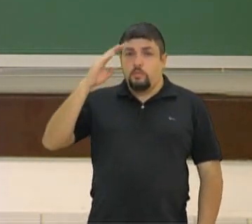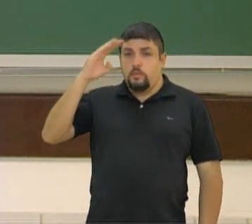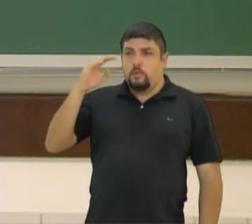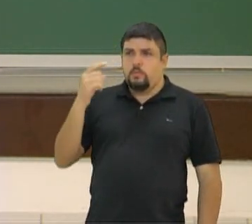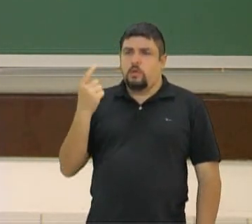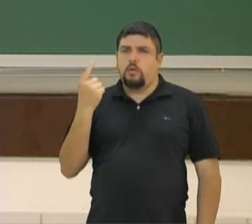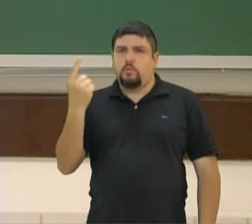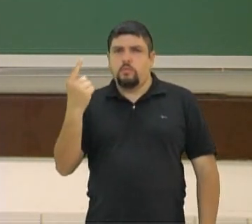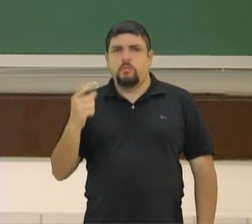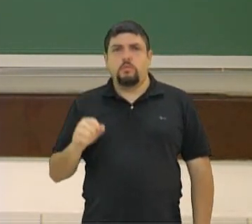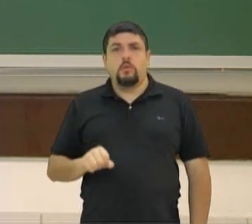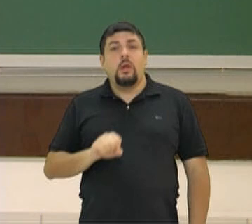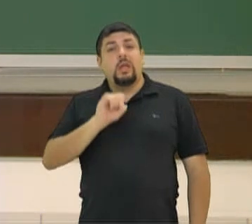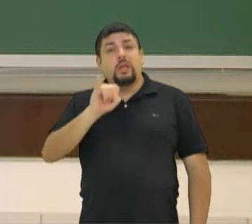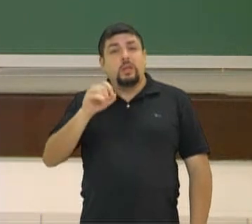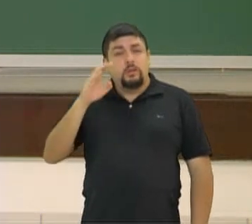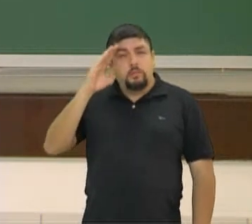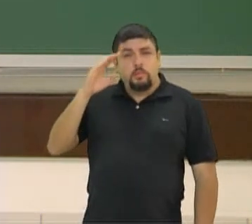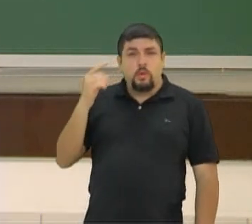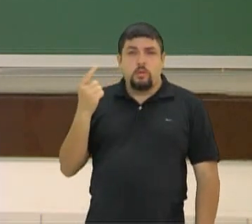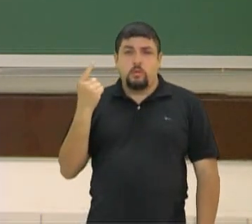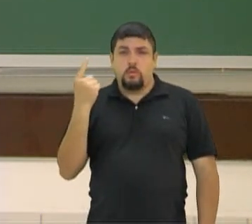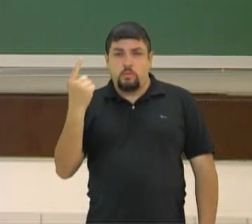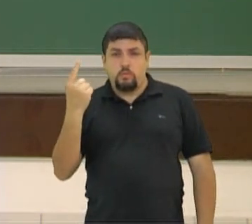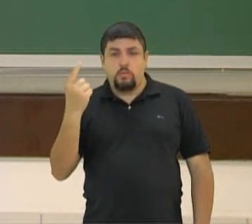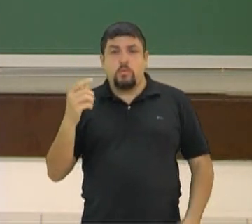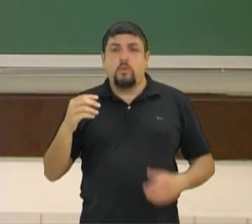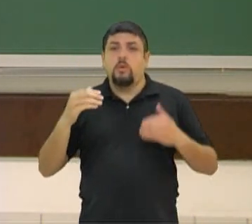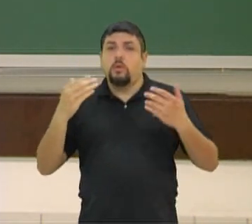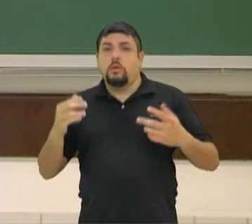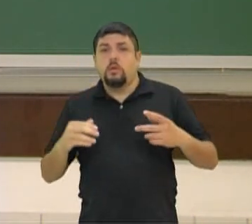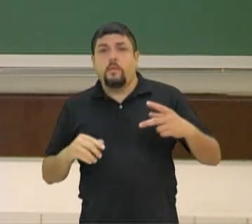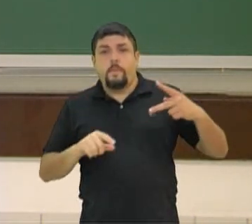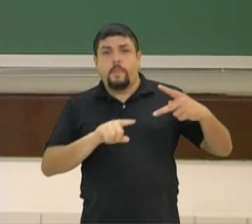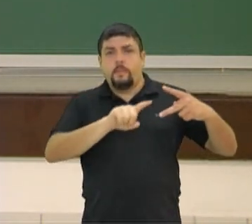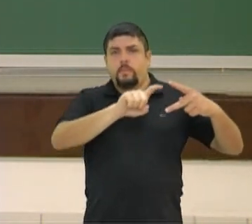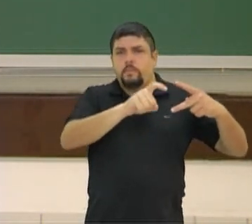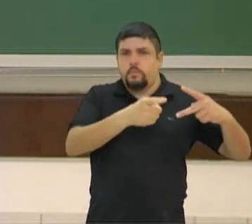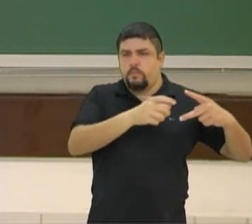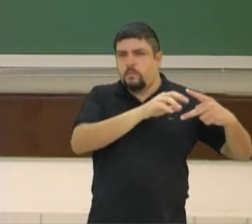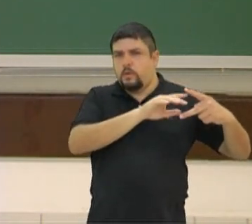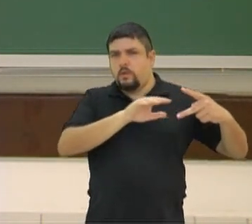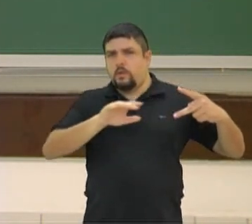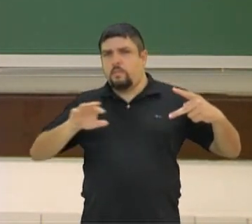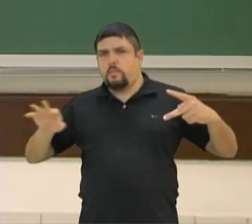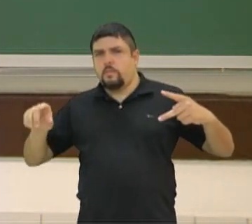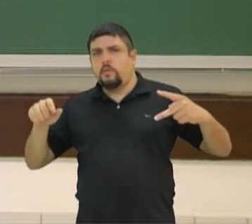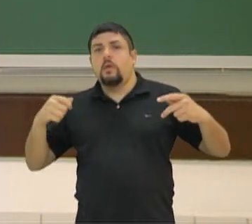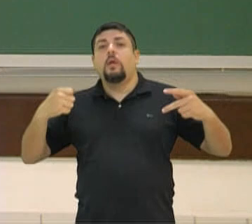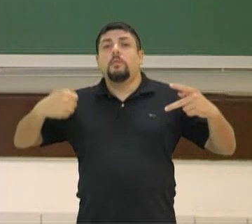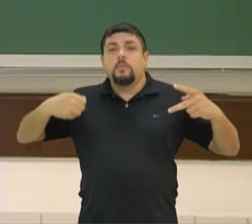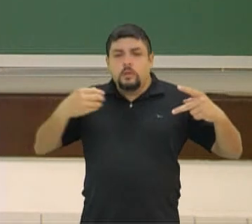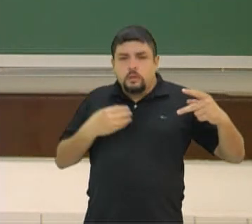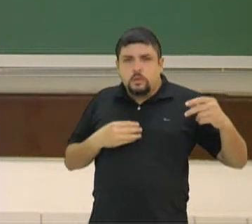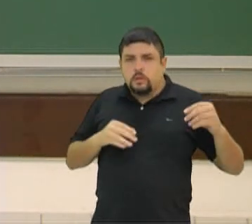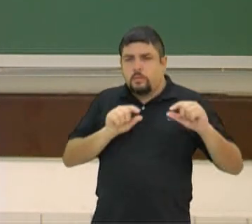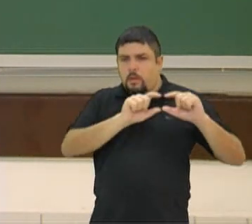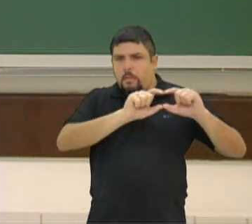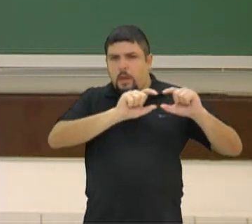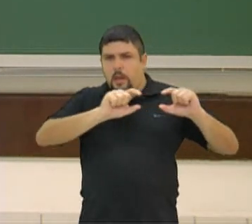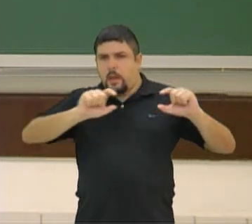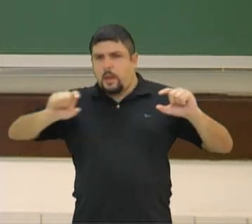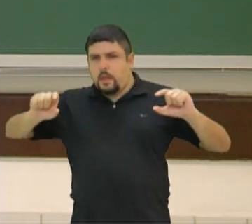o coeficiente dominante é 1, o meu polinômio resultante dessa multiplicação tem que ter lá no